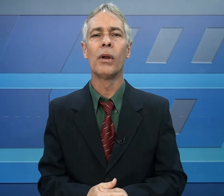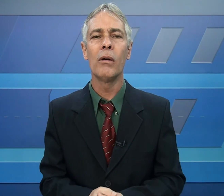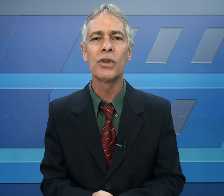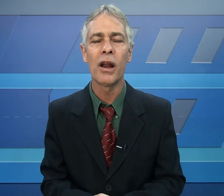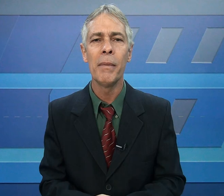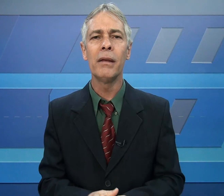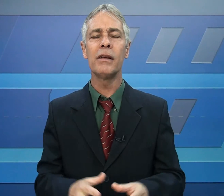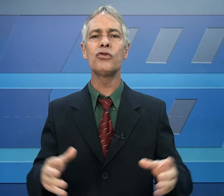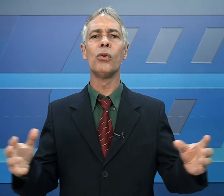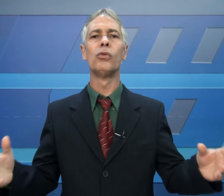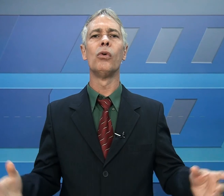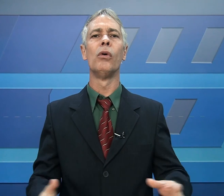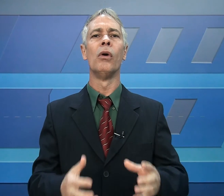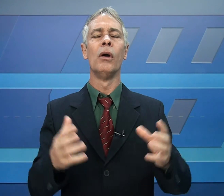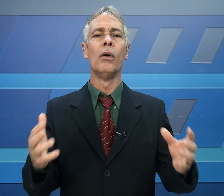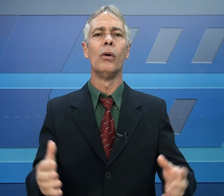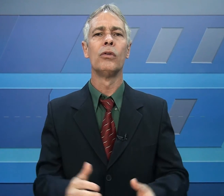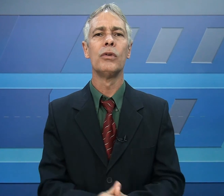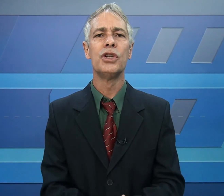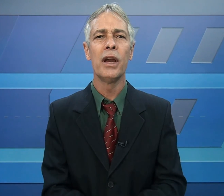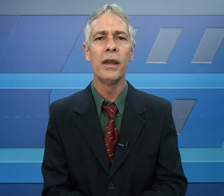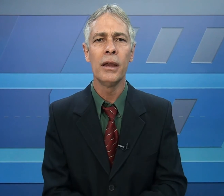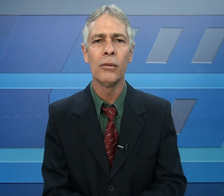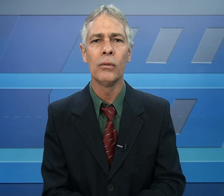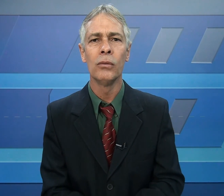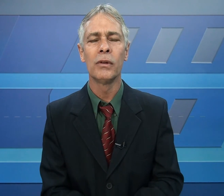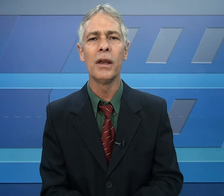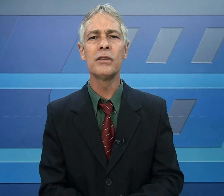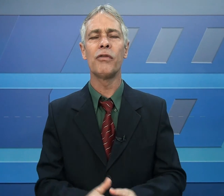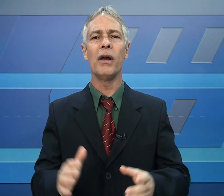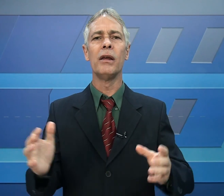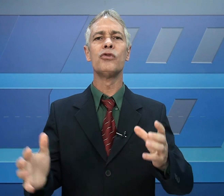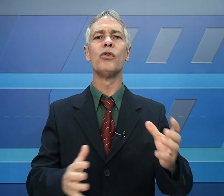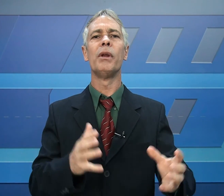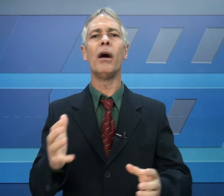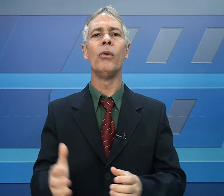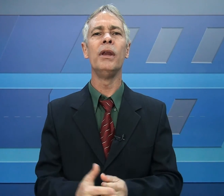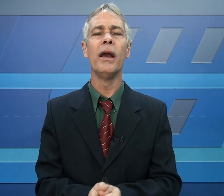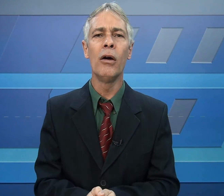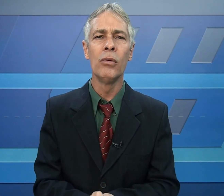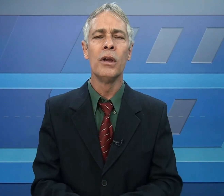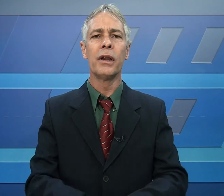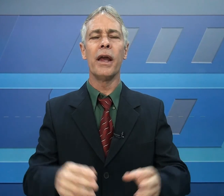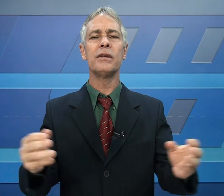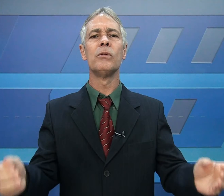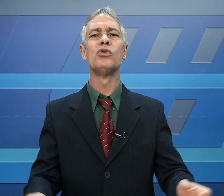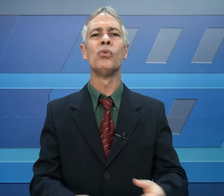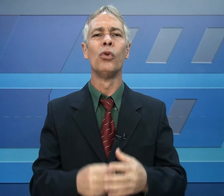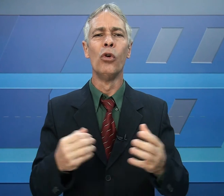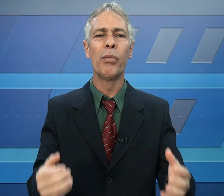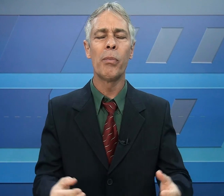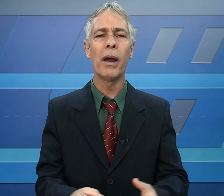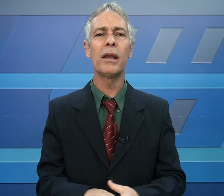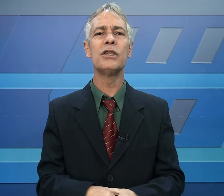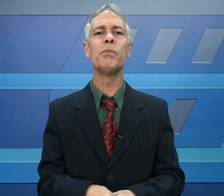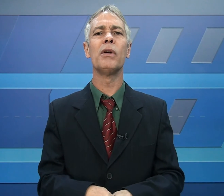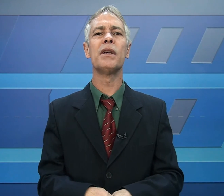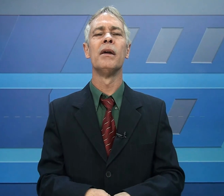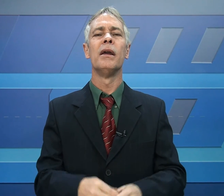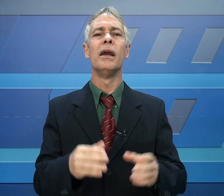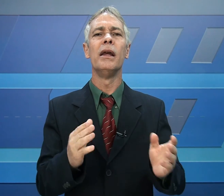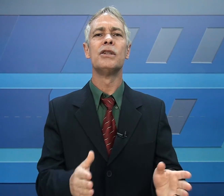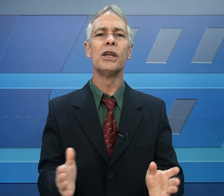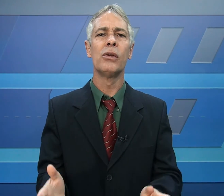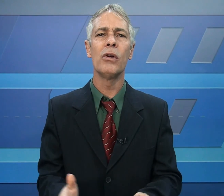o Cláudio Caramelo até soltou outro dia aí um texto falando sobre a união, criação de um grupo para que a gente